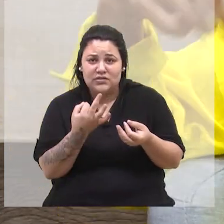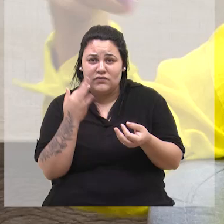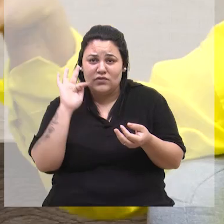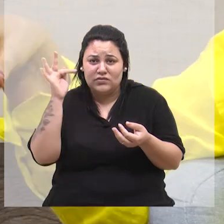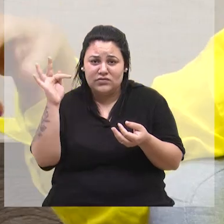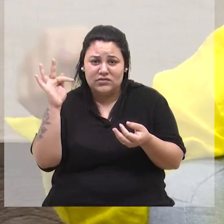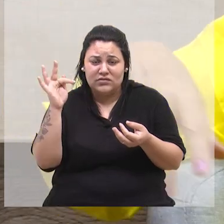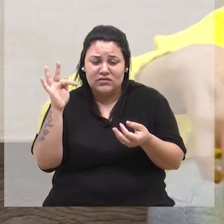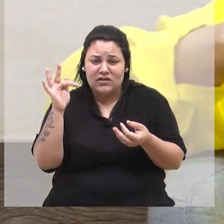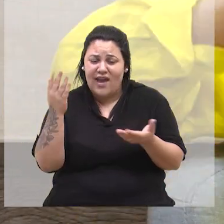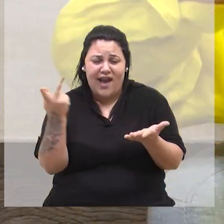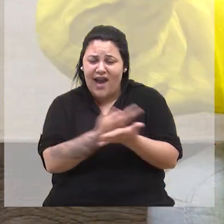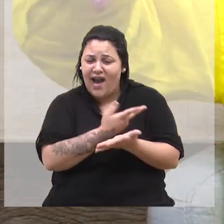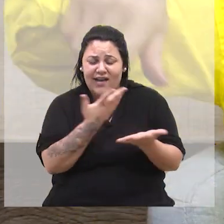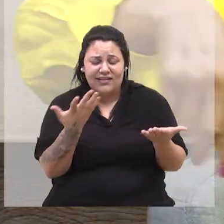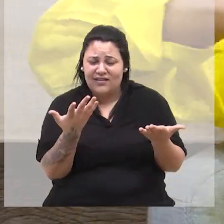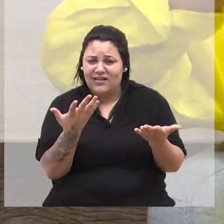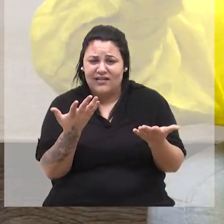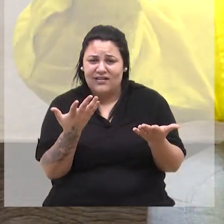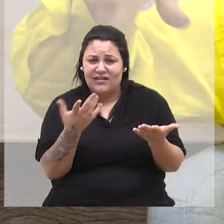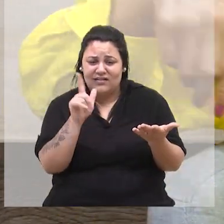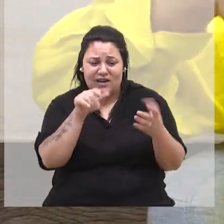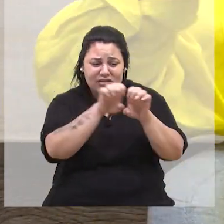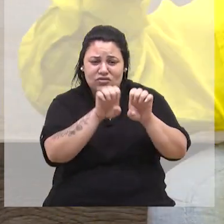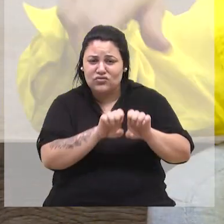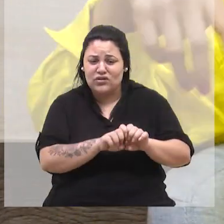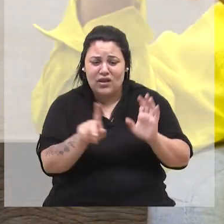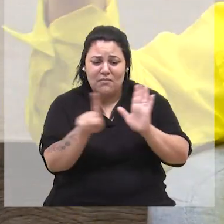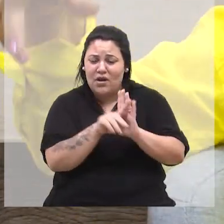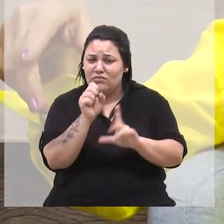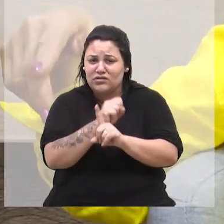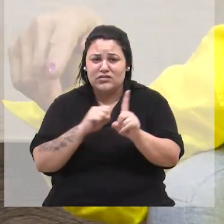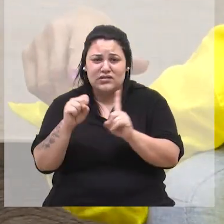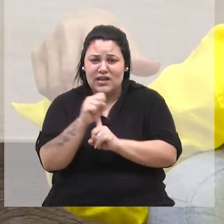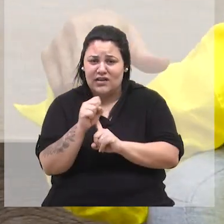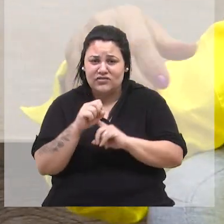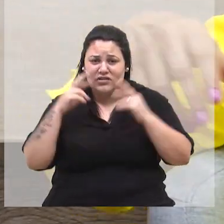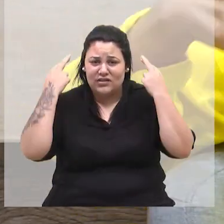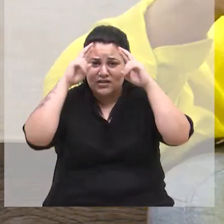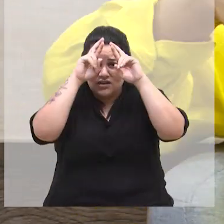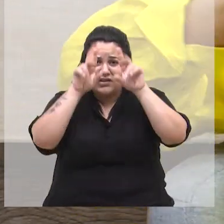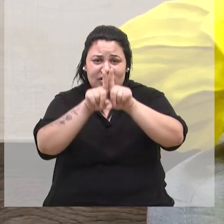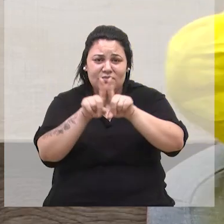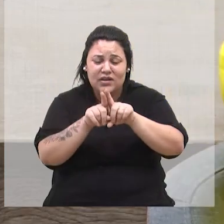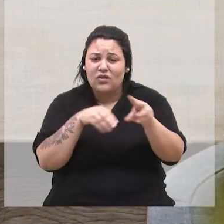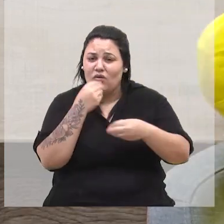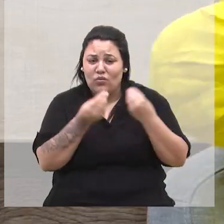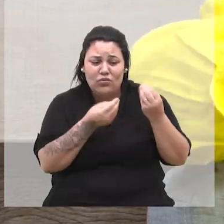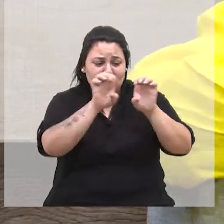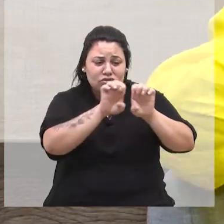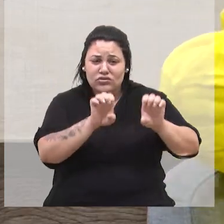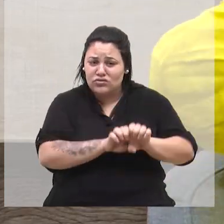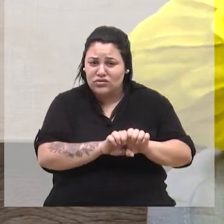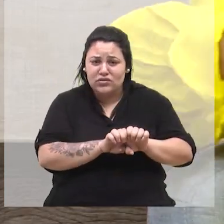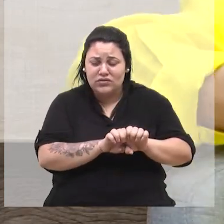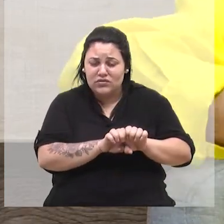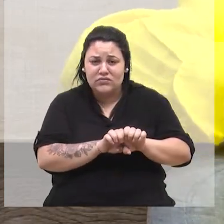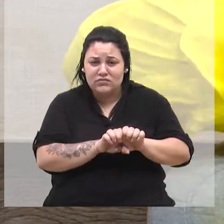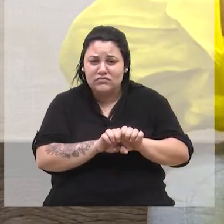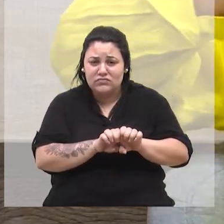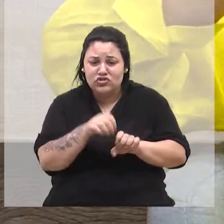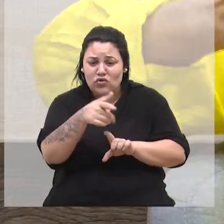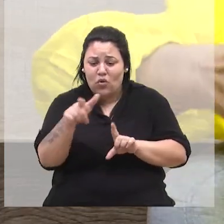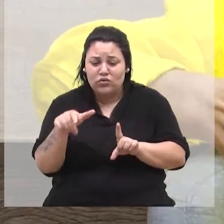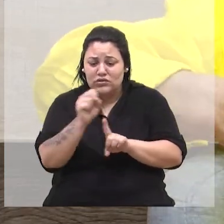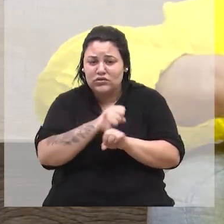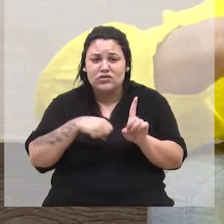machista, patriarcal, e que está na estrutura da própria sociedade grega, assim como está na estrutura da sociedade hebraica. Por isso que a